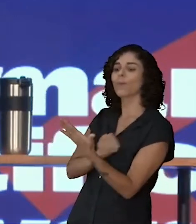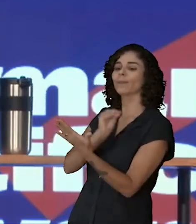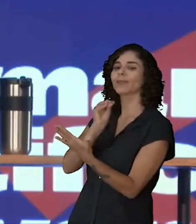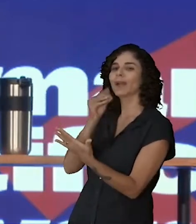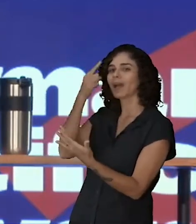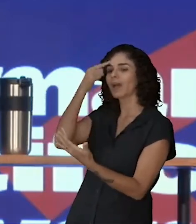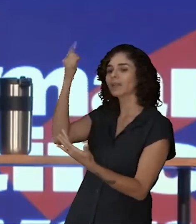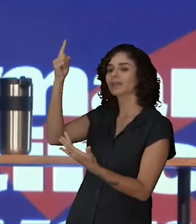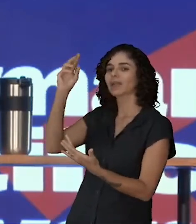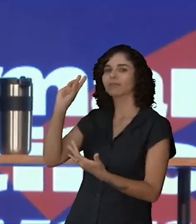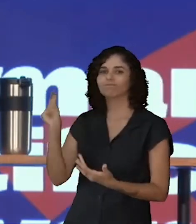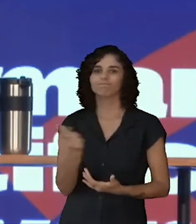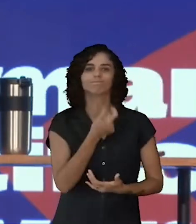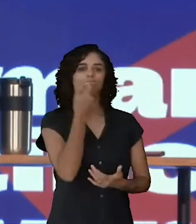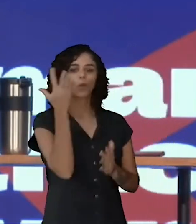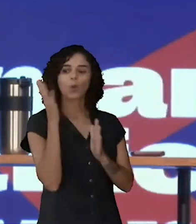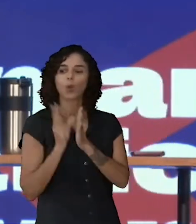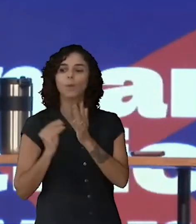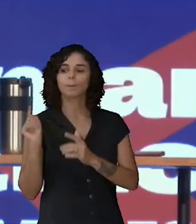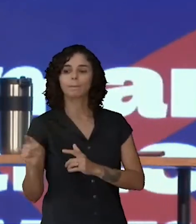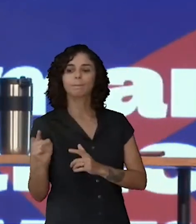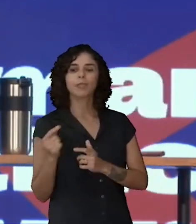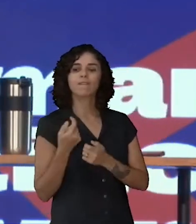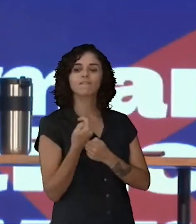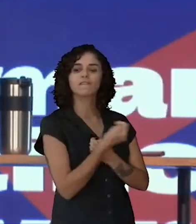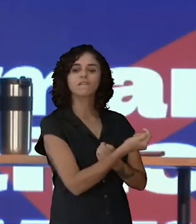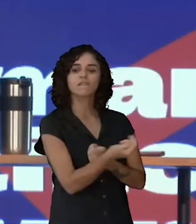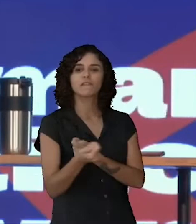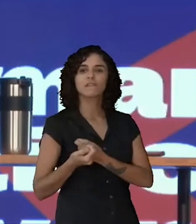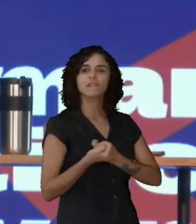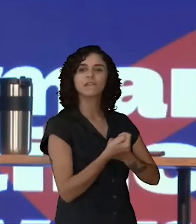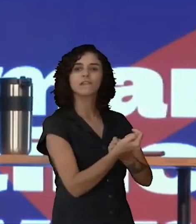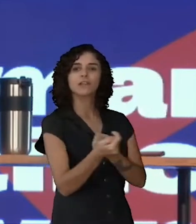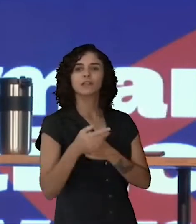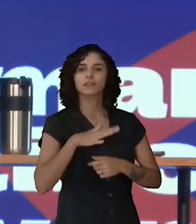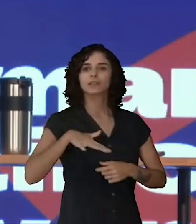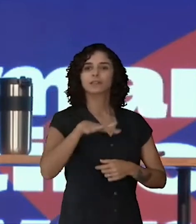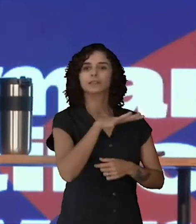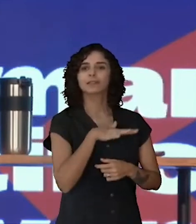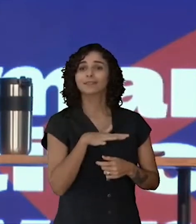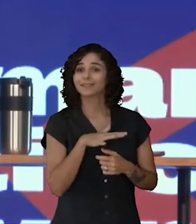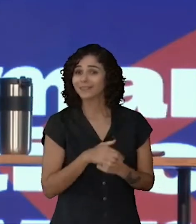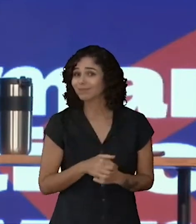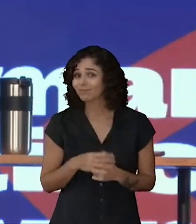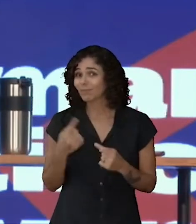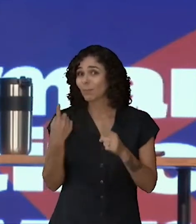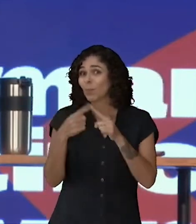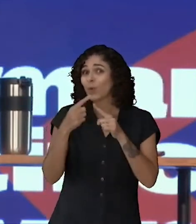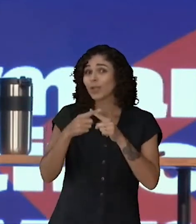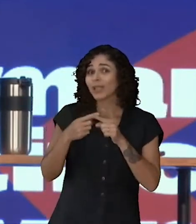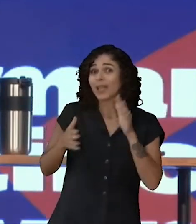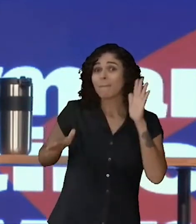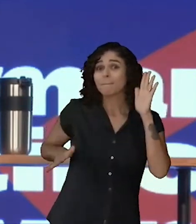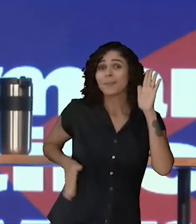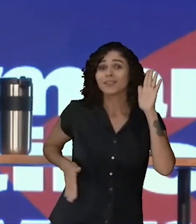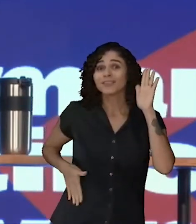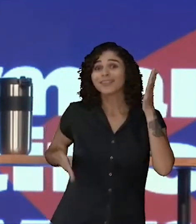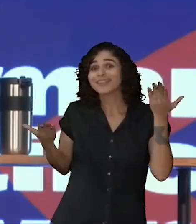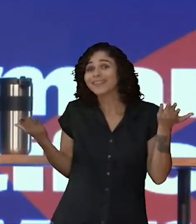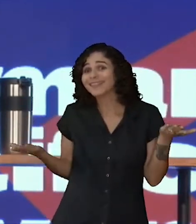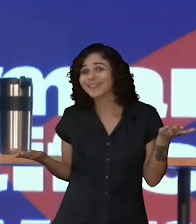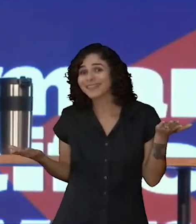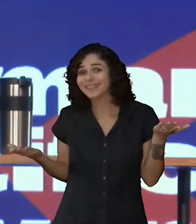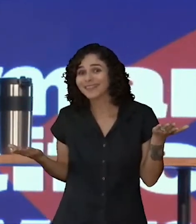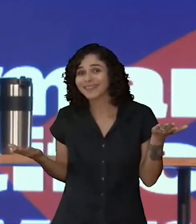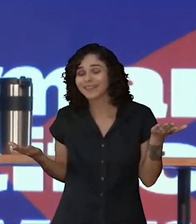Quando o mundo começa, mesmo que por pilantragem, tentar imitar o que nós fazemos, nós estamos vivendo um